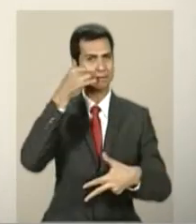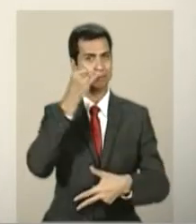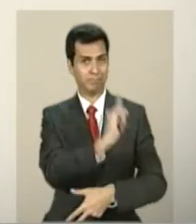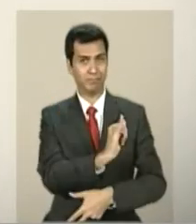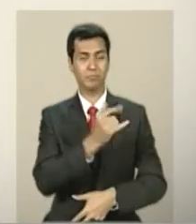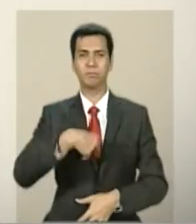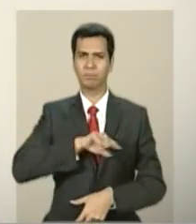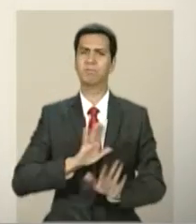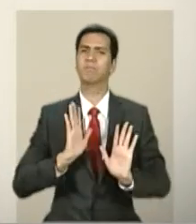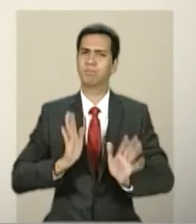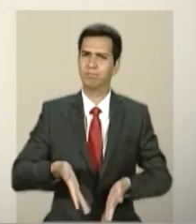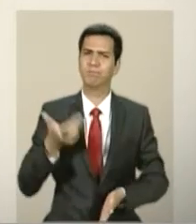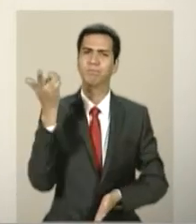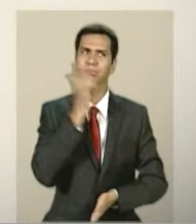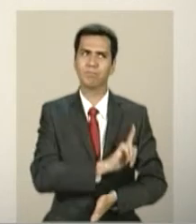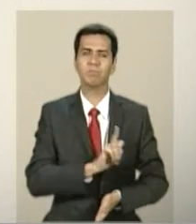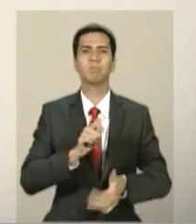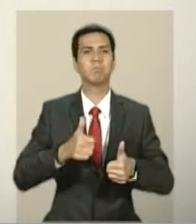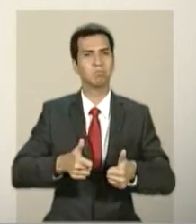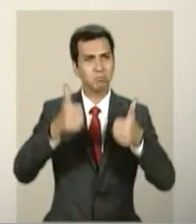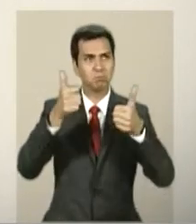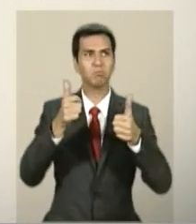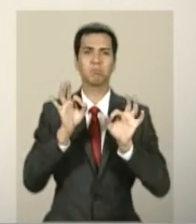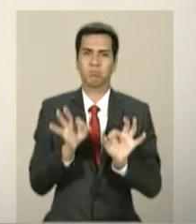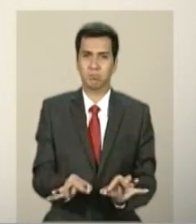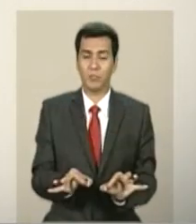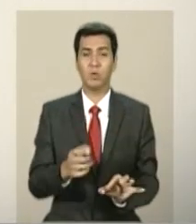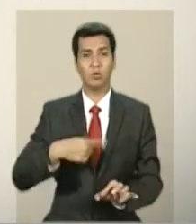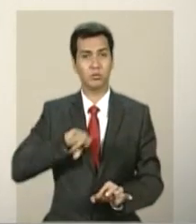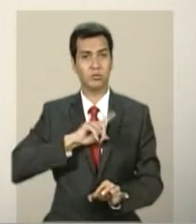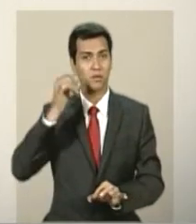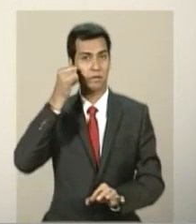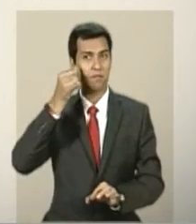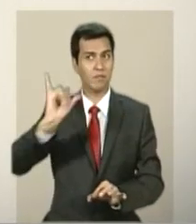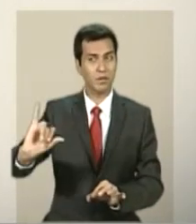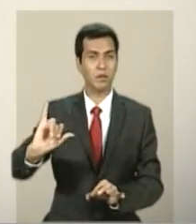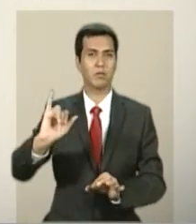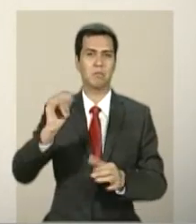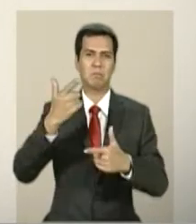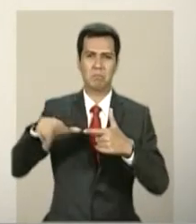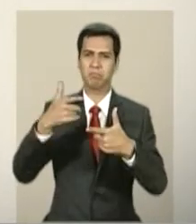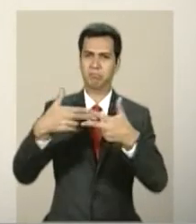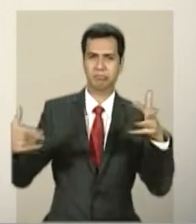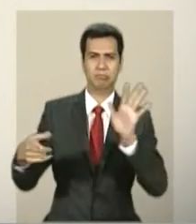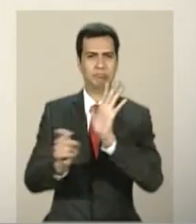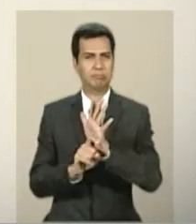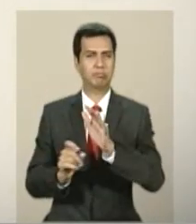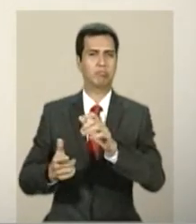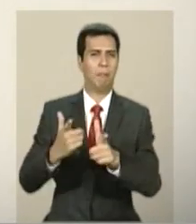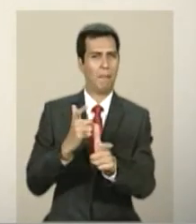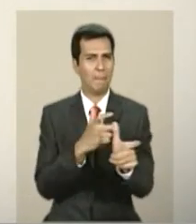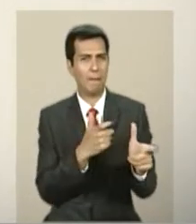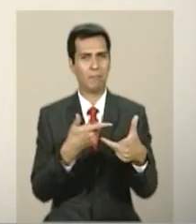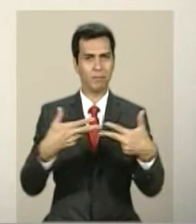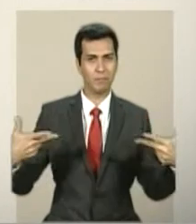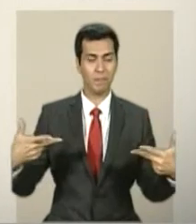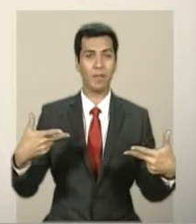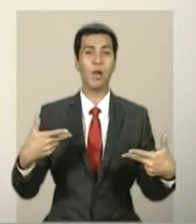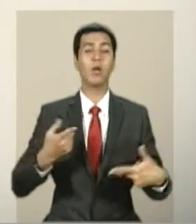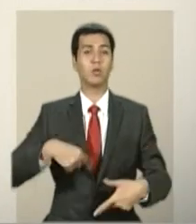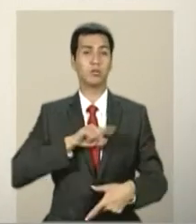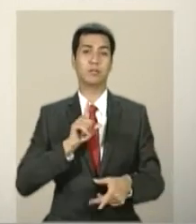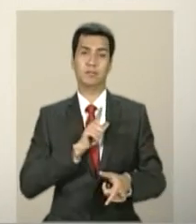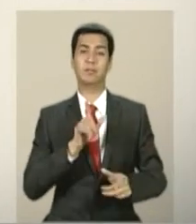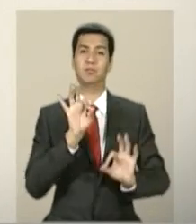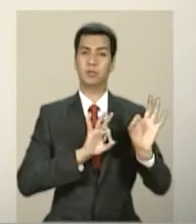positivo no combate a esse contrabando nas duas operações que fazem parte do Plano A operação